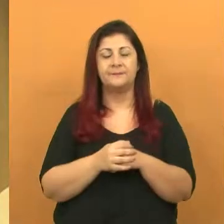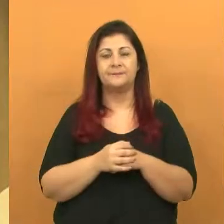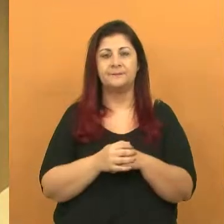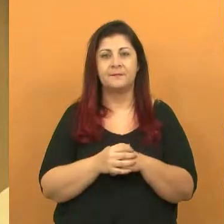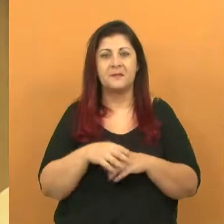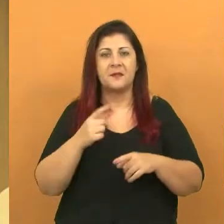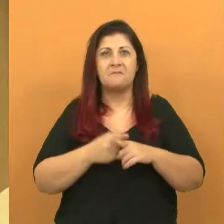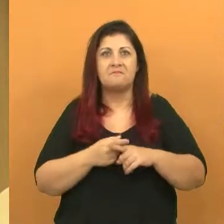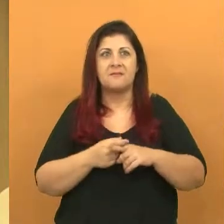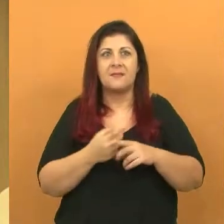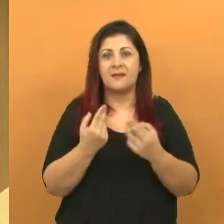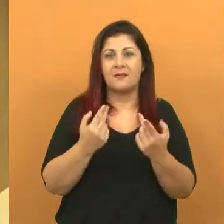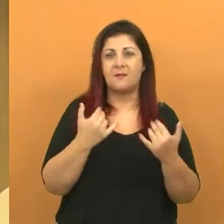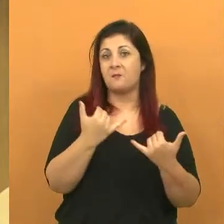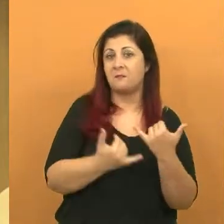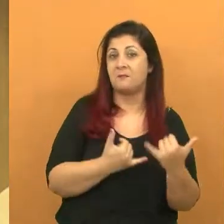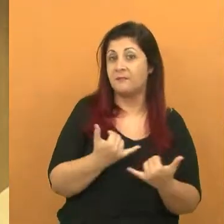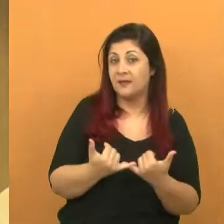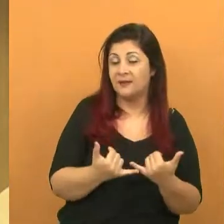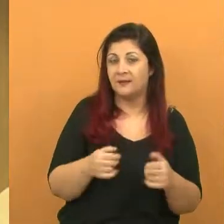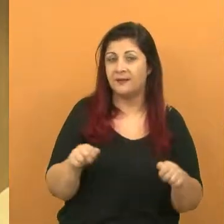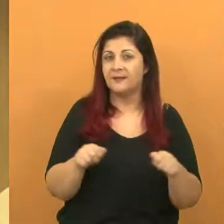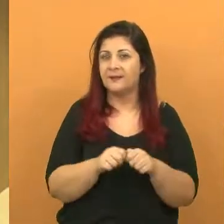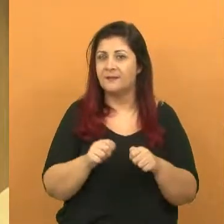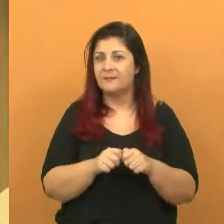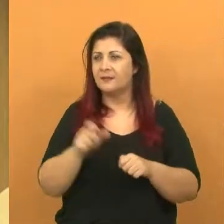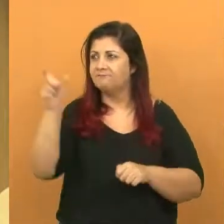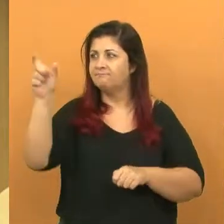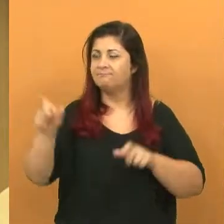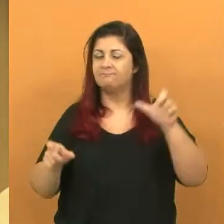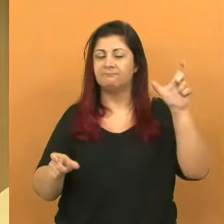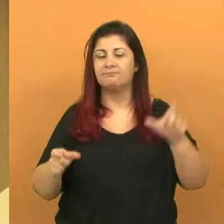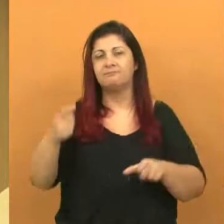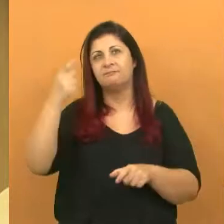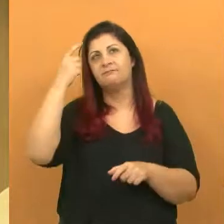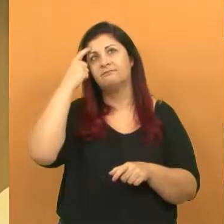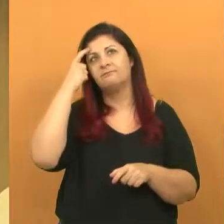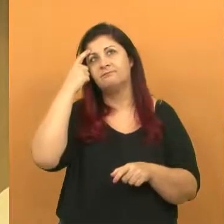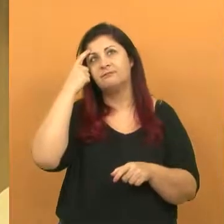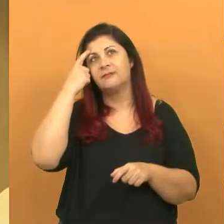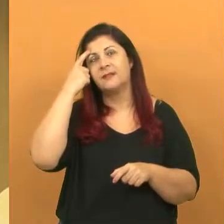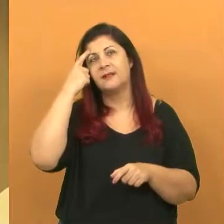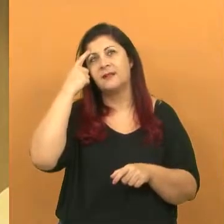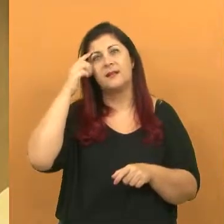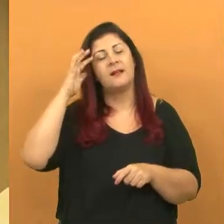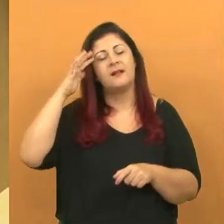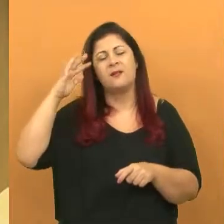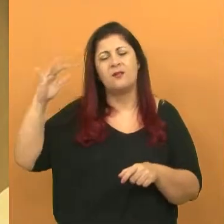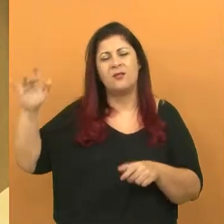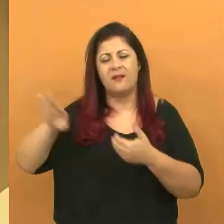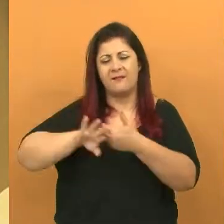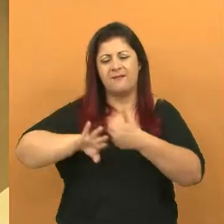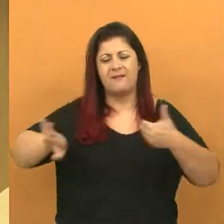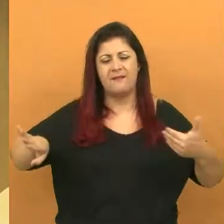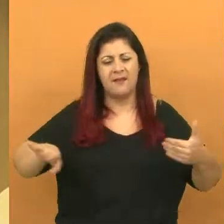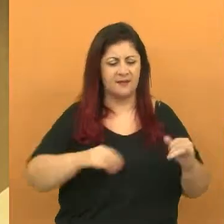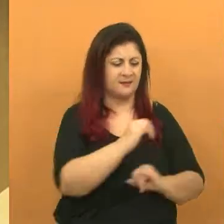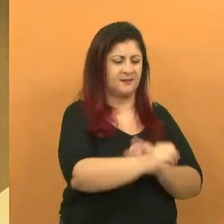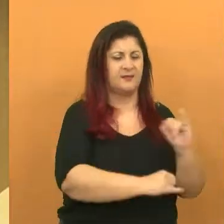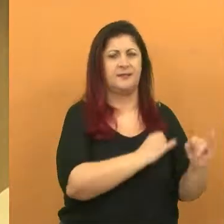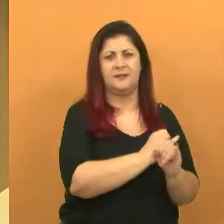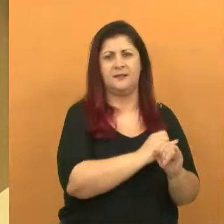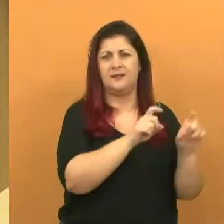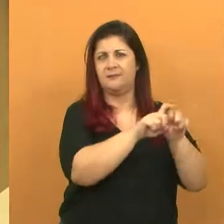atividade lúdica que faz o ser humano pensar longe do digital. É